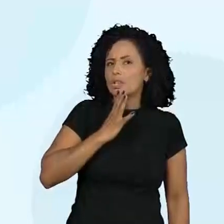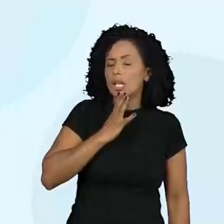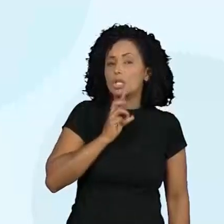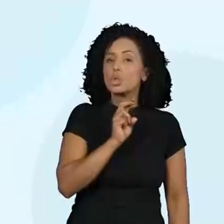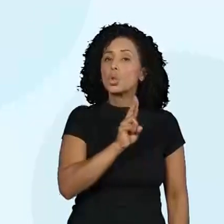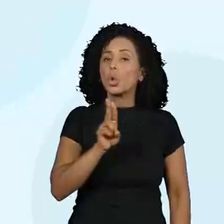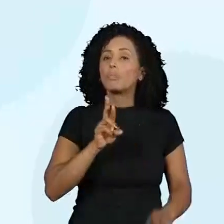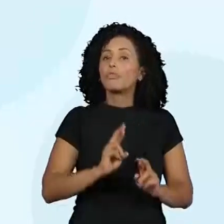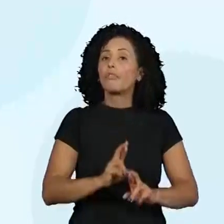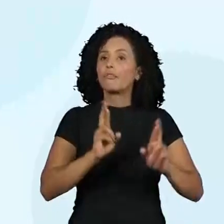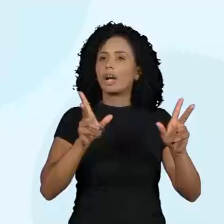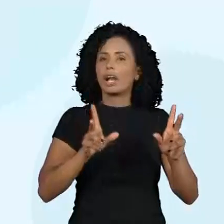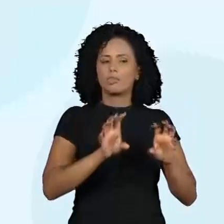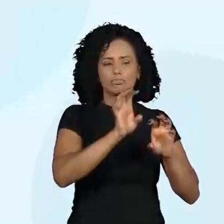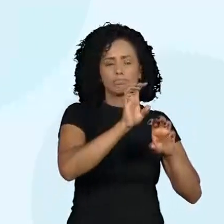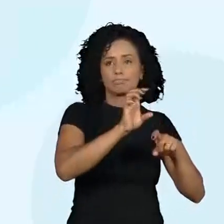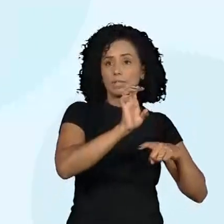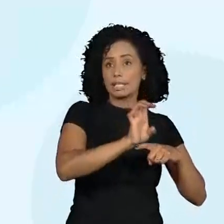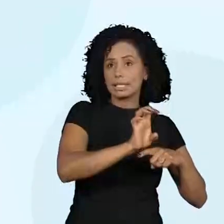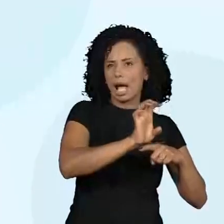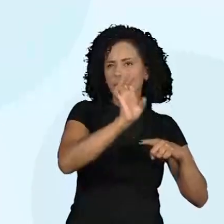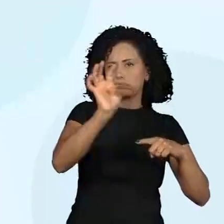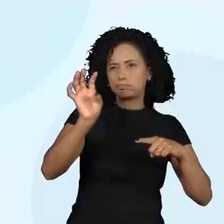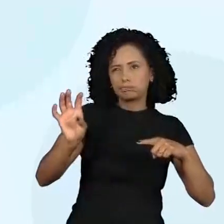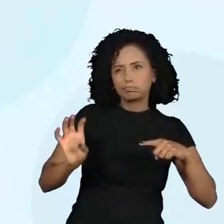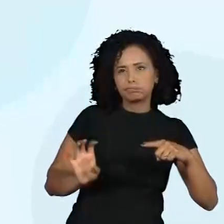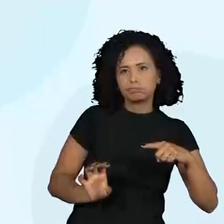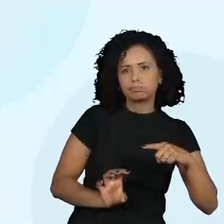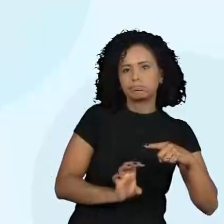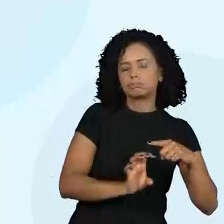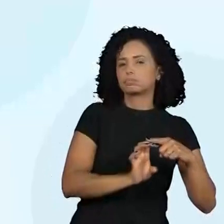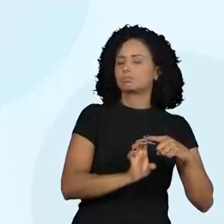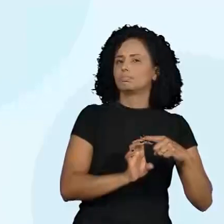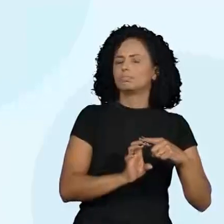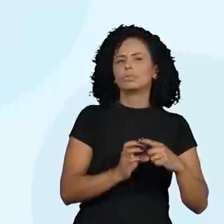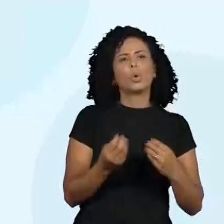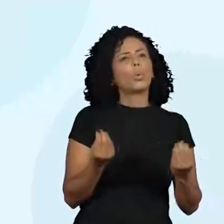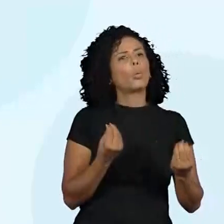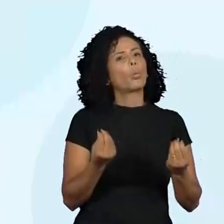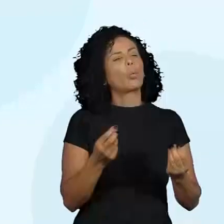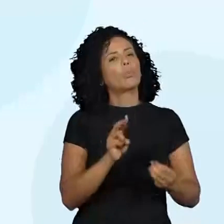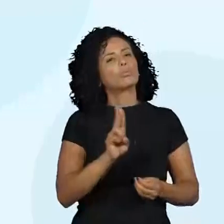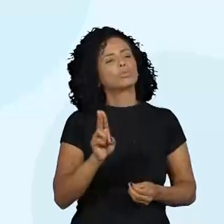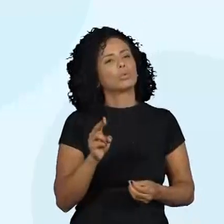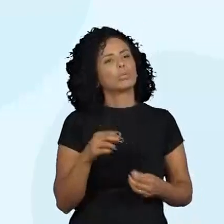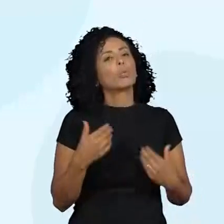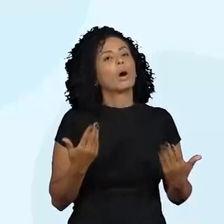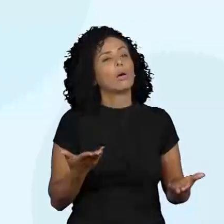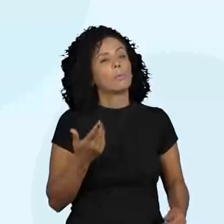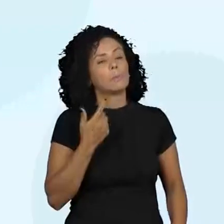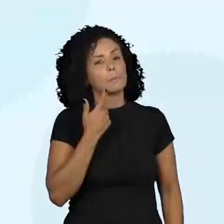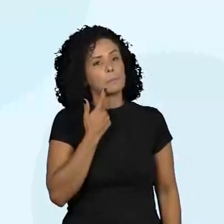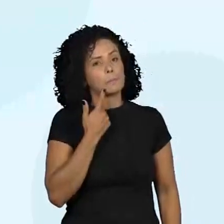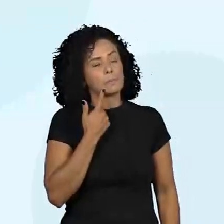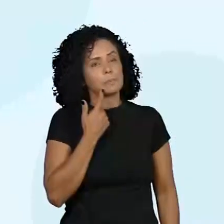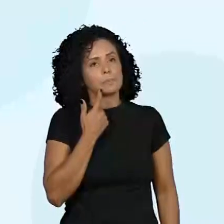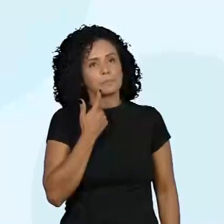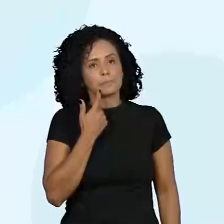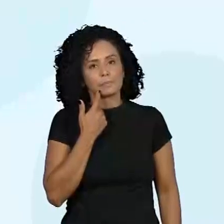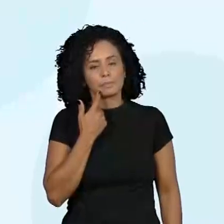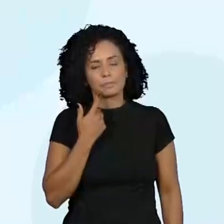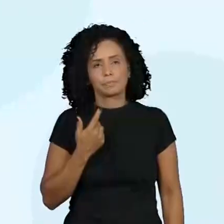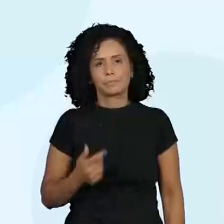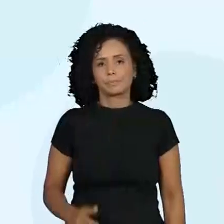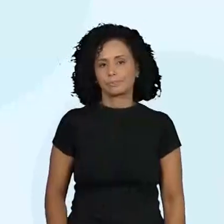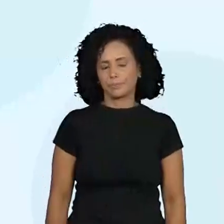em diferentes regiões. Então, quais são os outros nomes, professora Genô? Vou ativar aqui o marca-texto. Quais são os